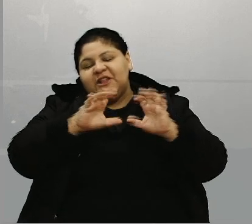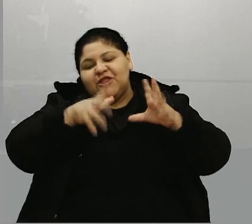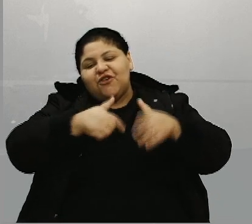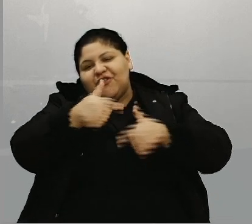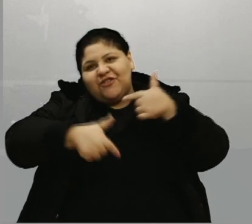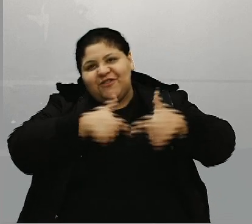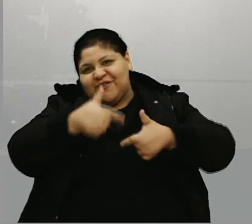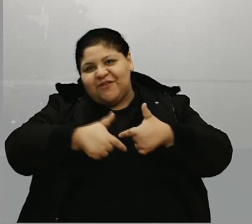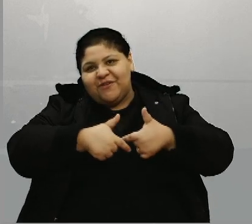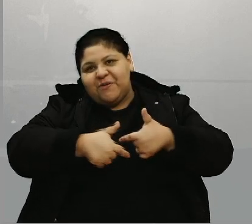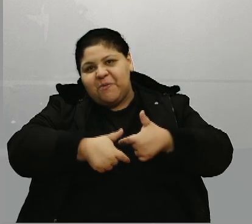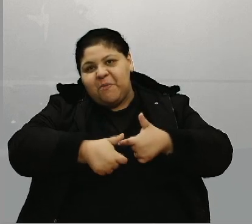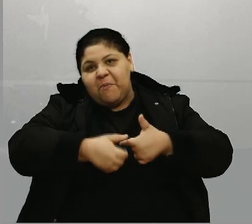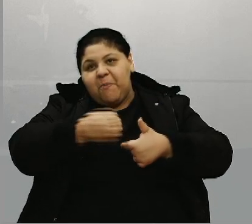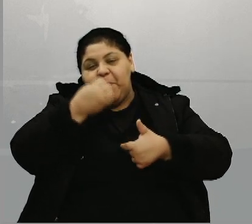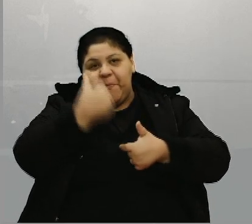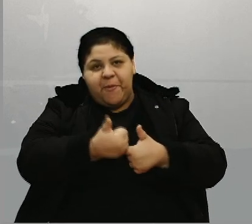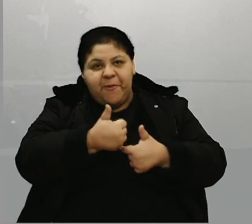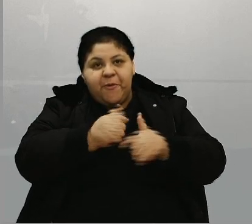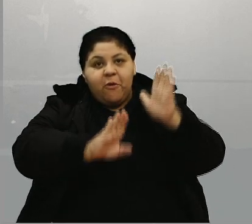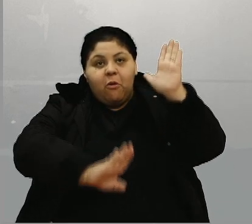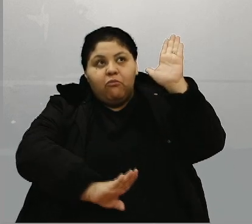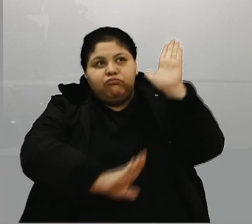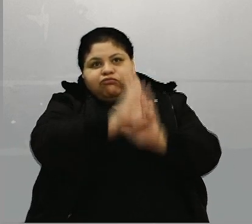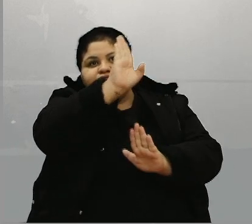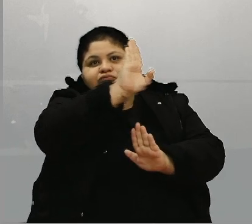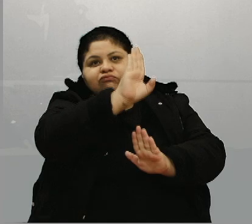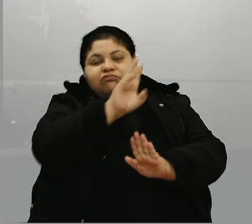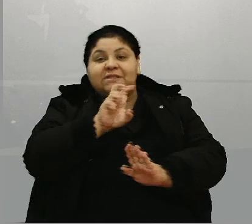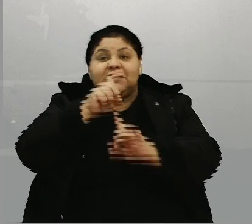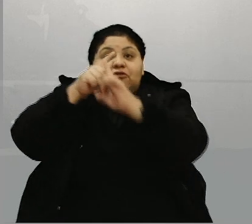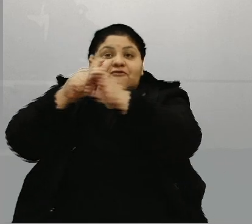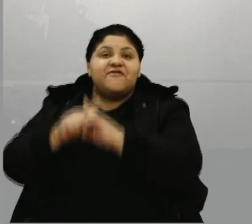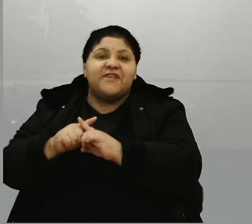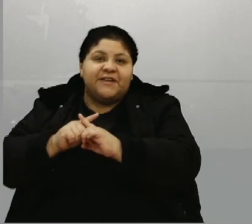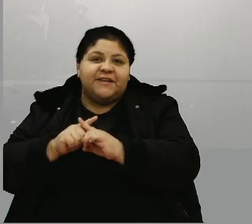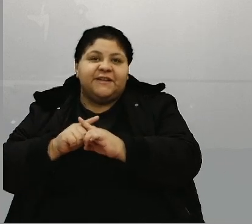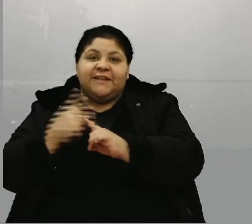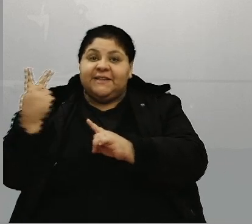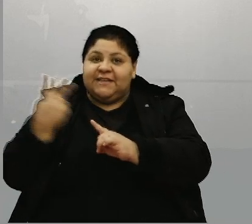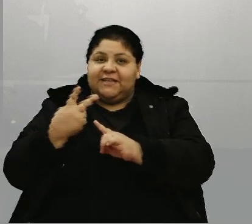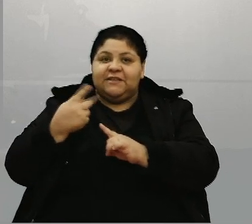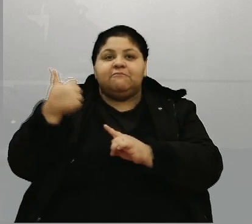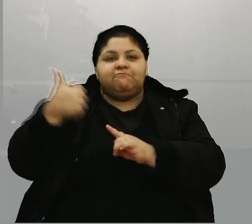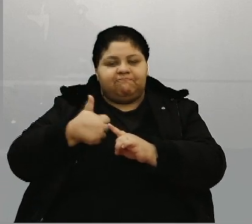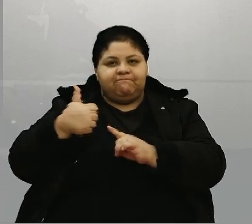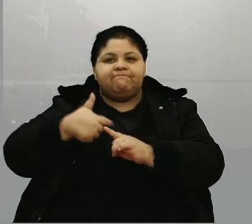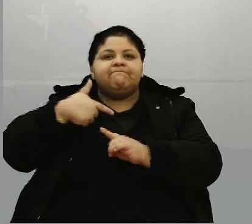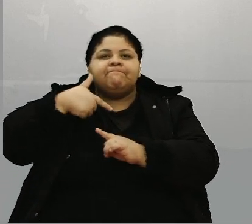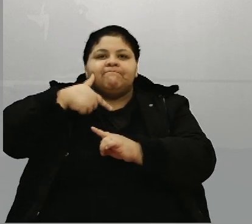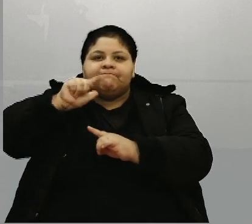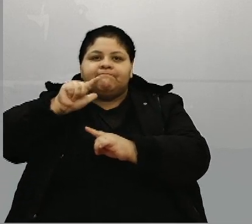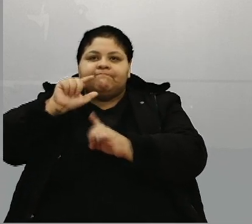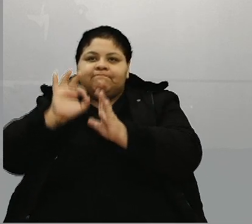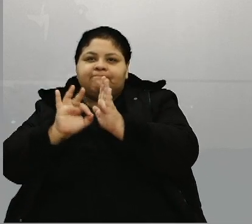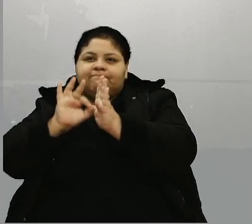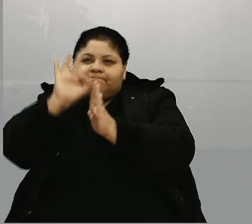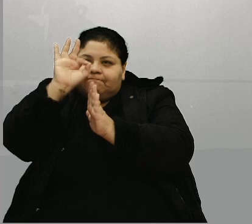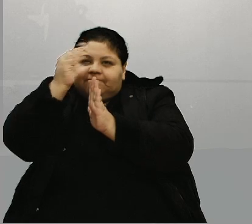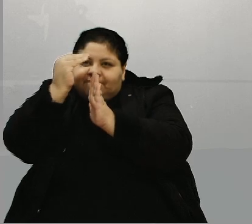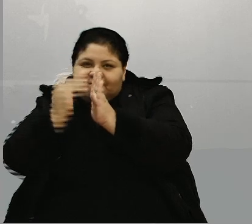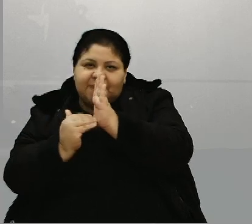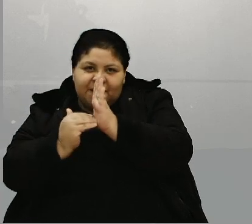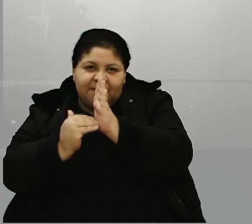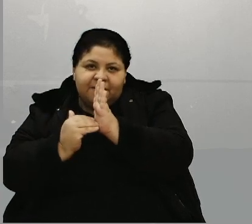trabalho valesse a pena. Lançamos os foguetes 5 vezes. Nas 2 primeiras, conseguimos metragens abaixo da margem necessária